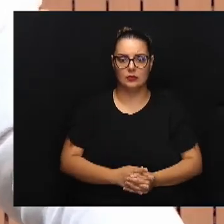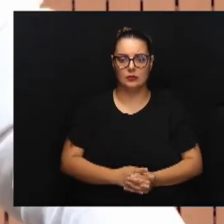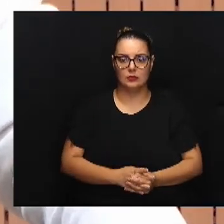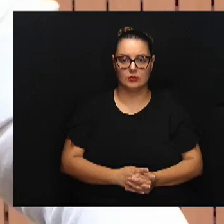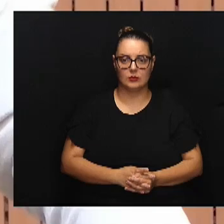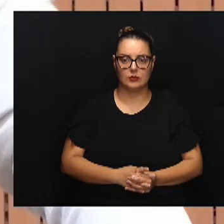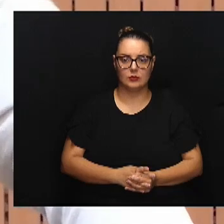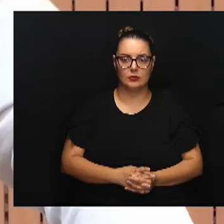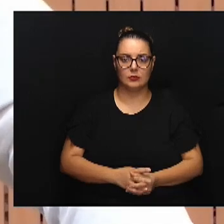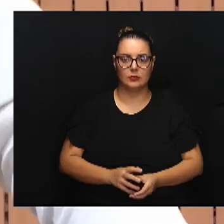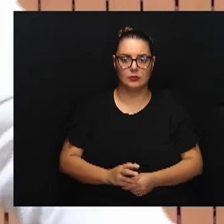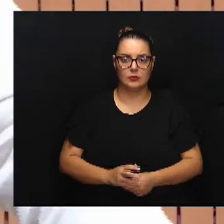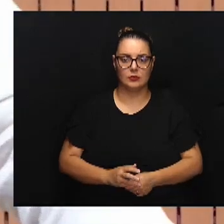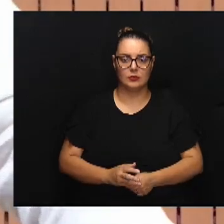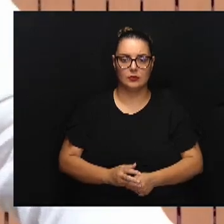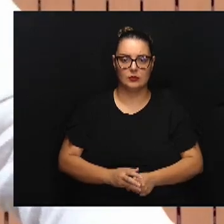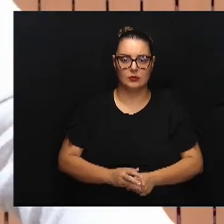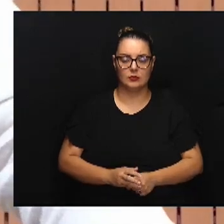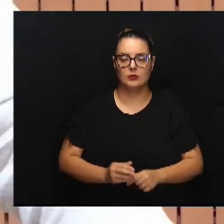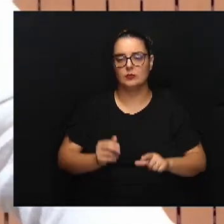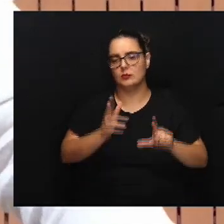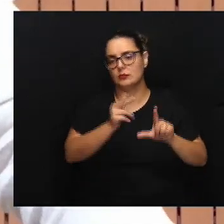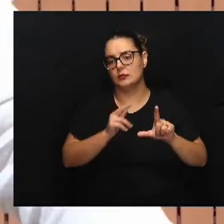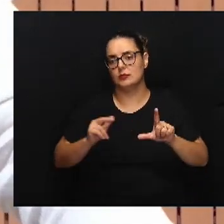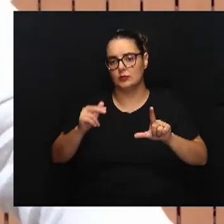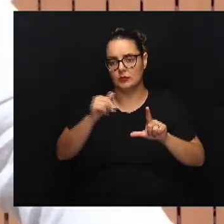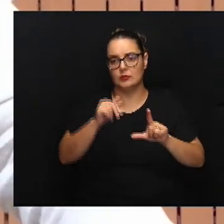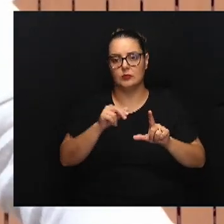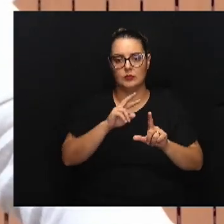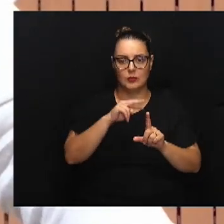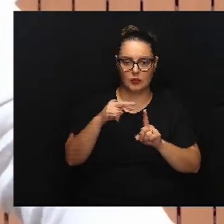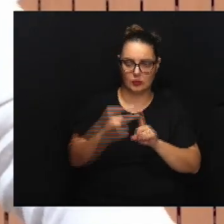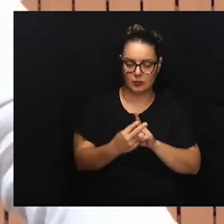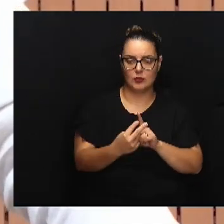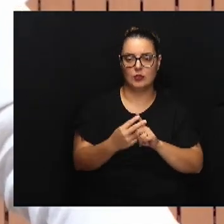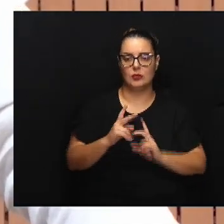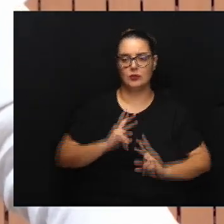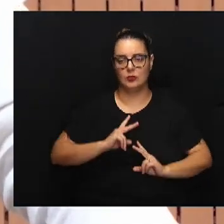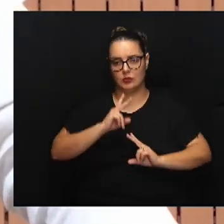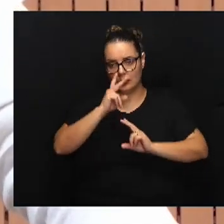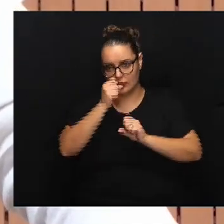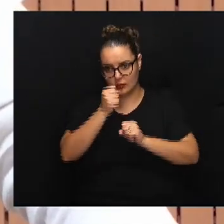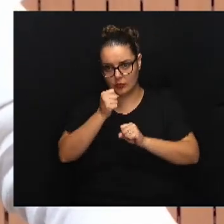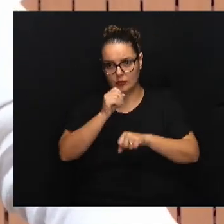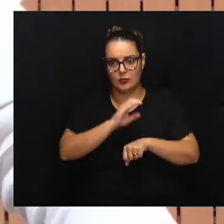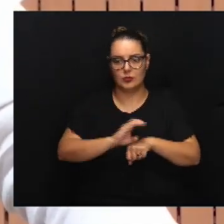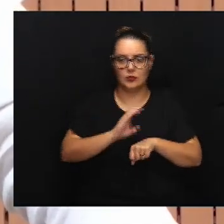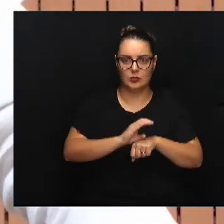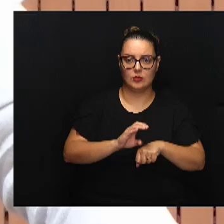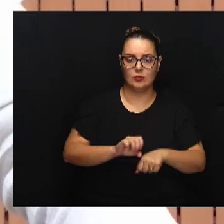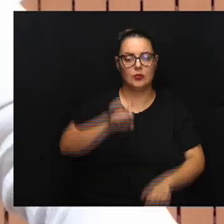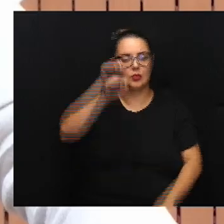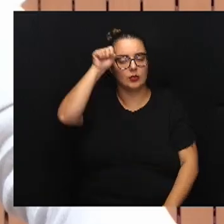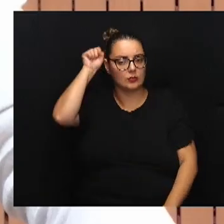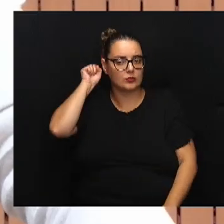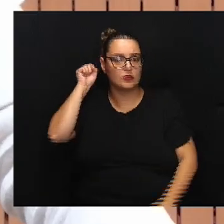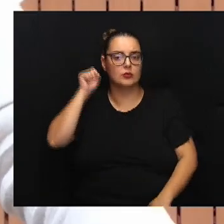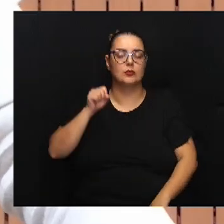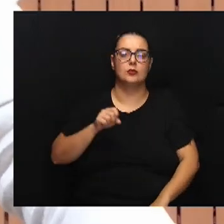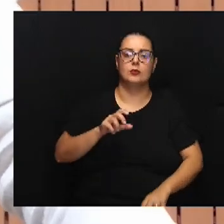nós colocamos do ponto de vista dos objetivos, né? Que é fortalecer cursinhos pré-vestibular populares